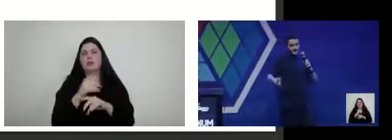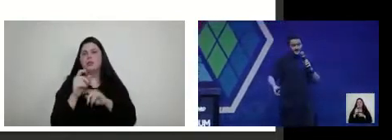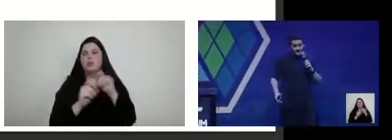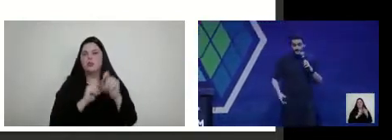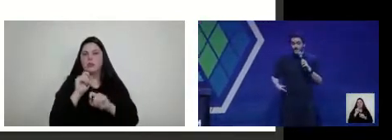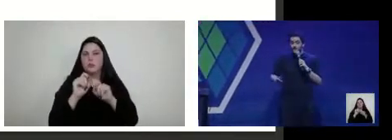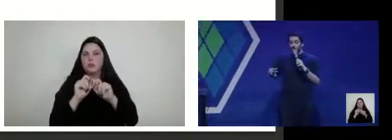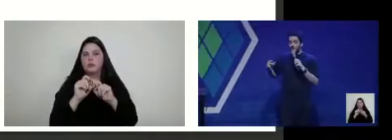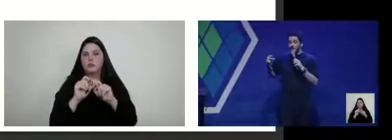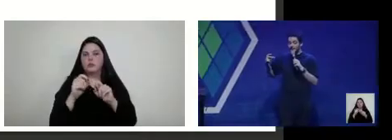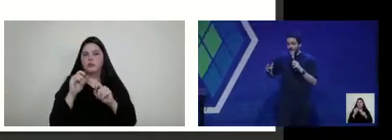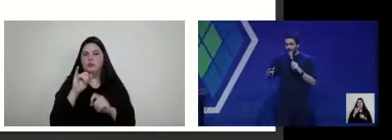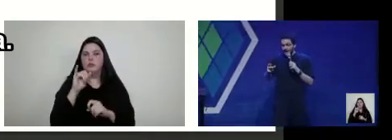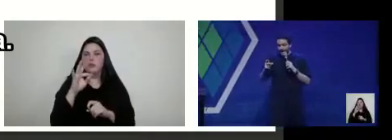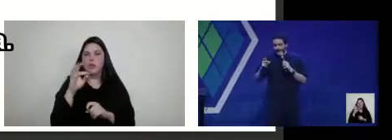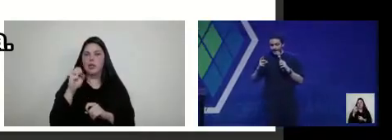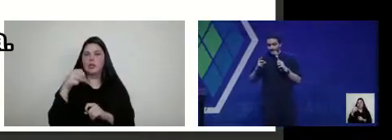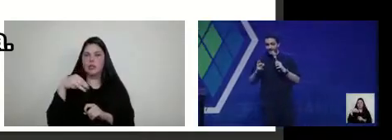ao seu ITSM.